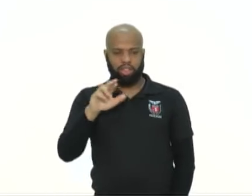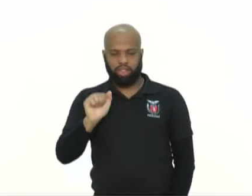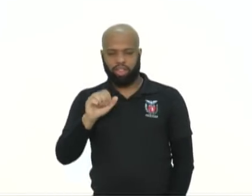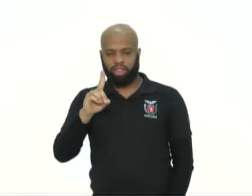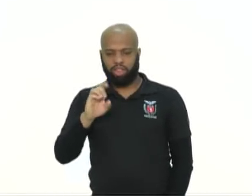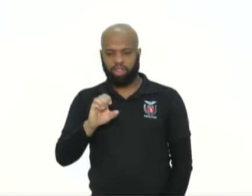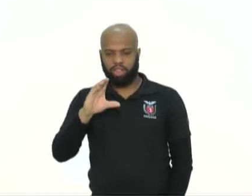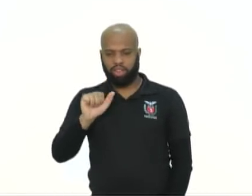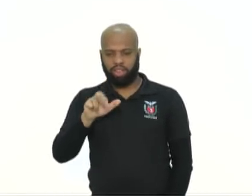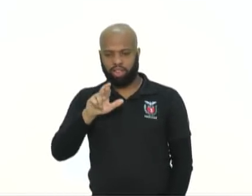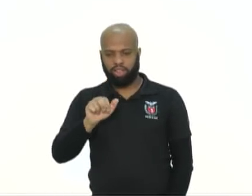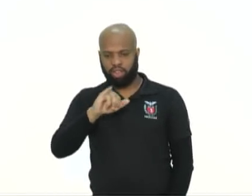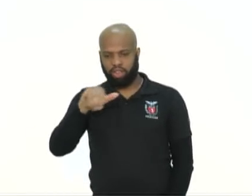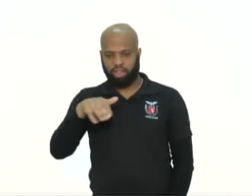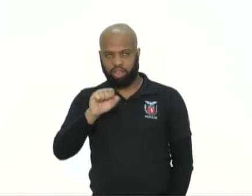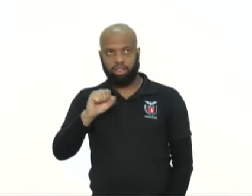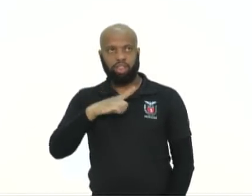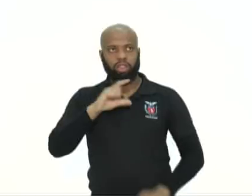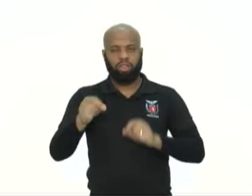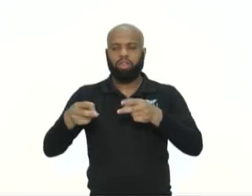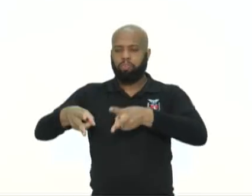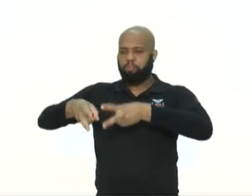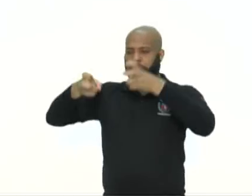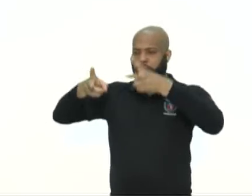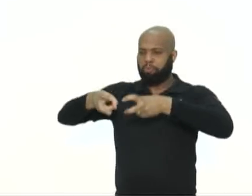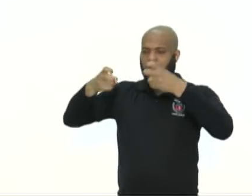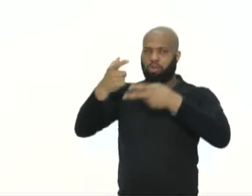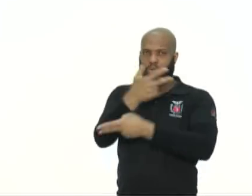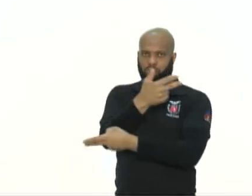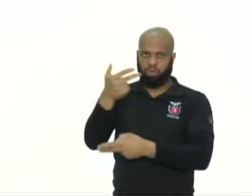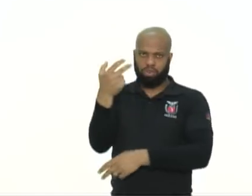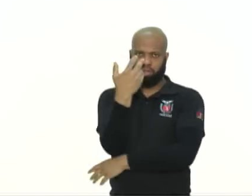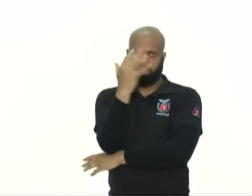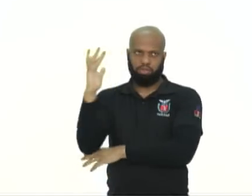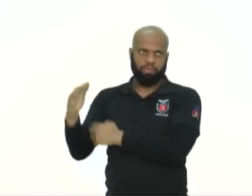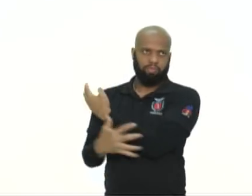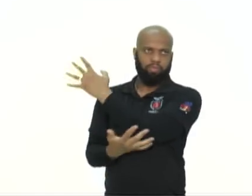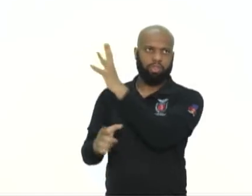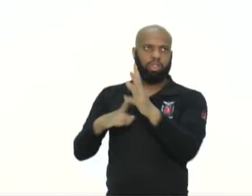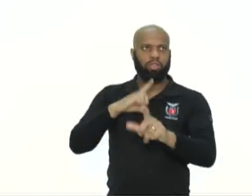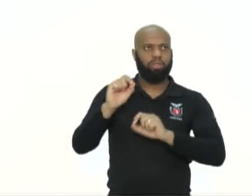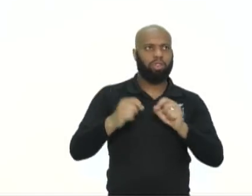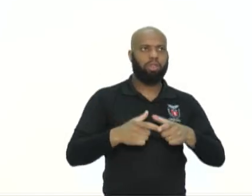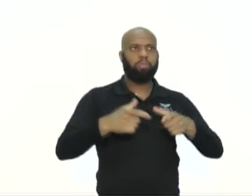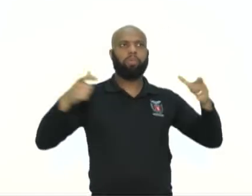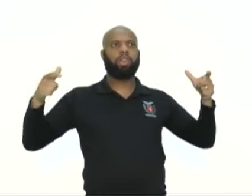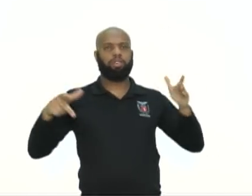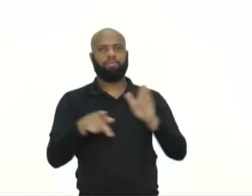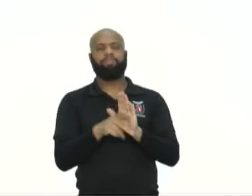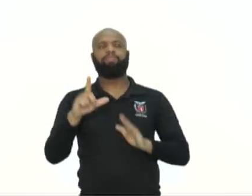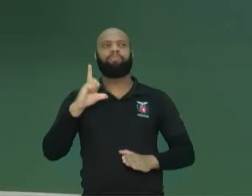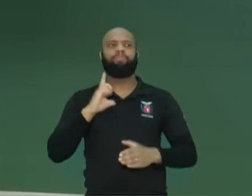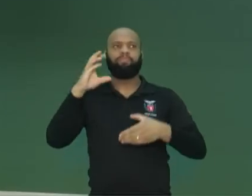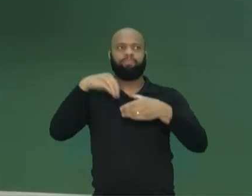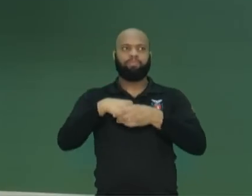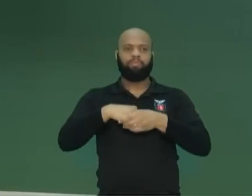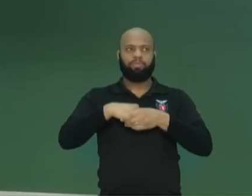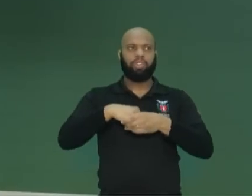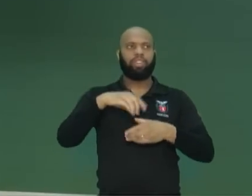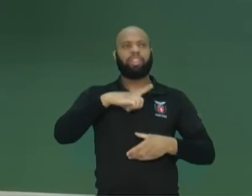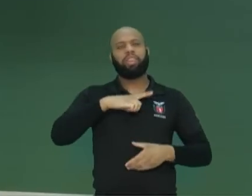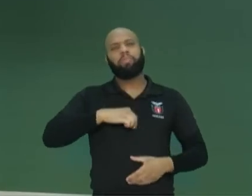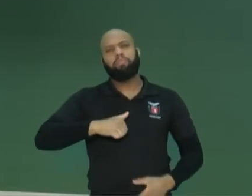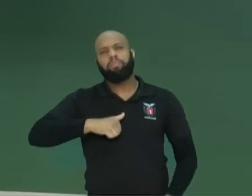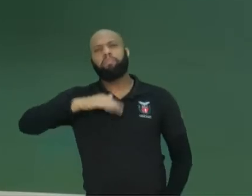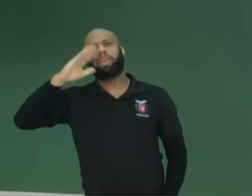região do Pará, onde há exploração de recursos minerais, né? É a maior província mineralógica do planeta. Então é o lugar onde tem a